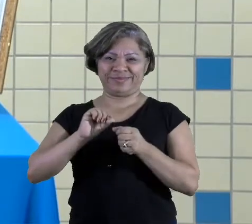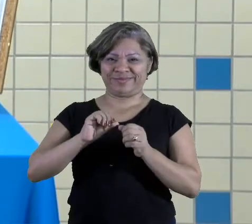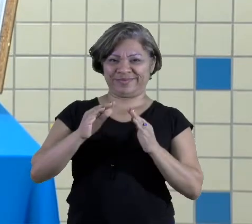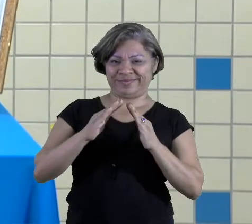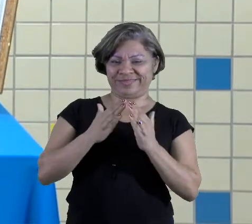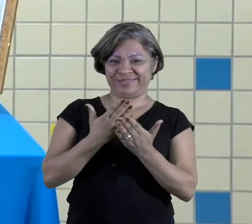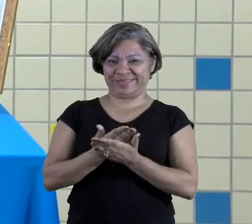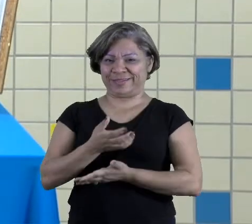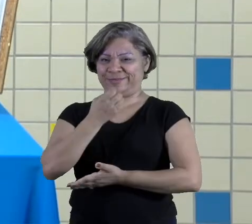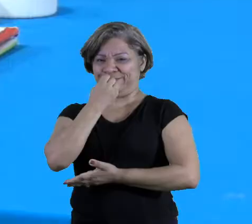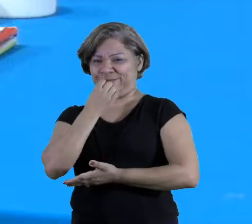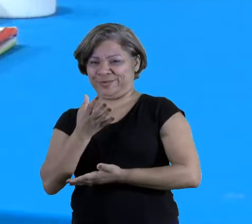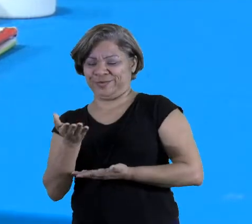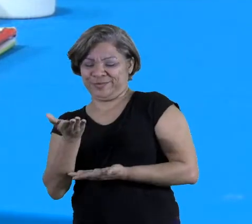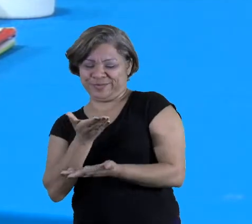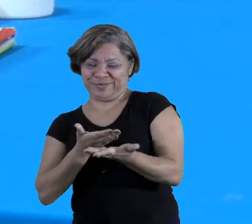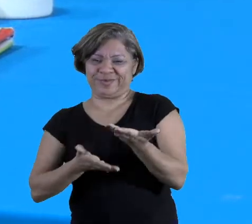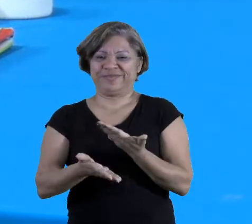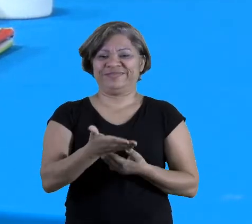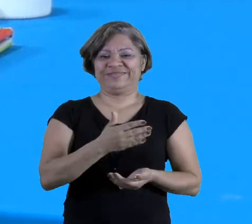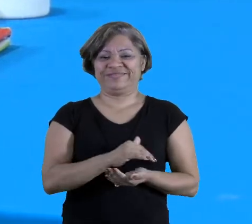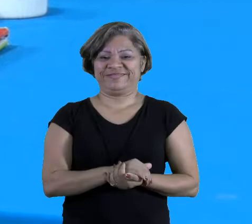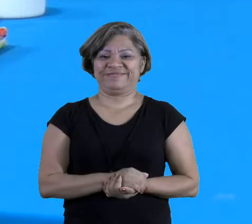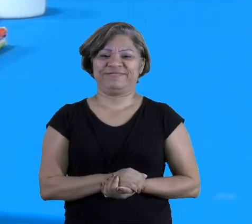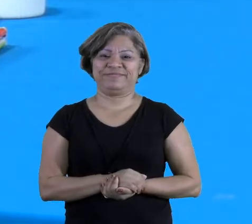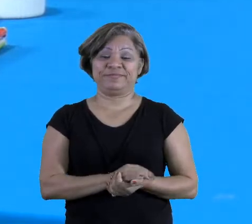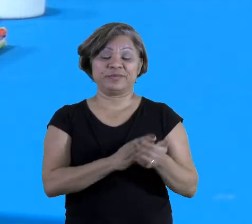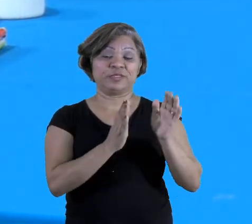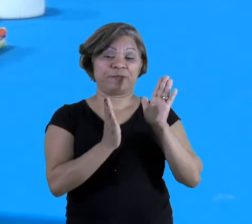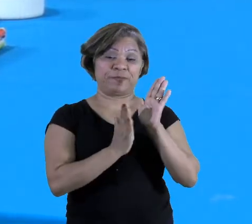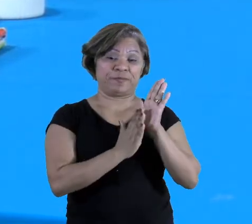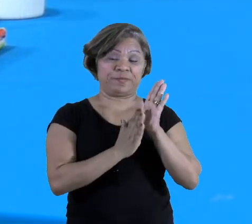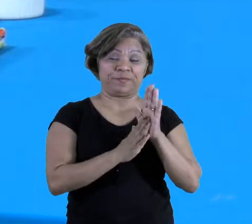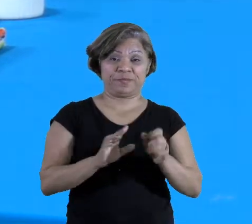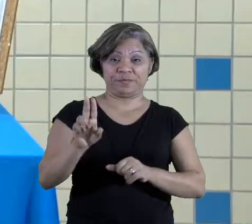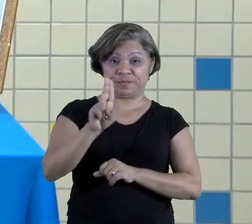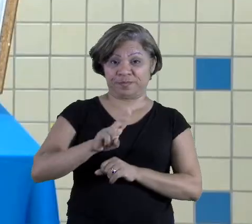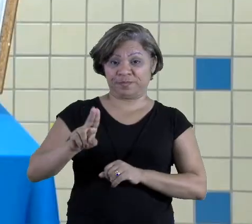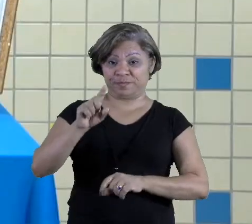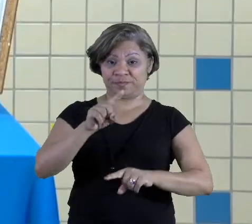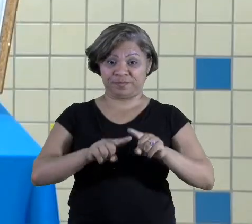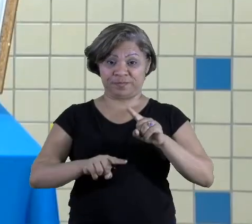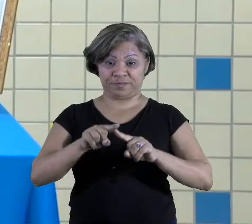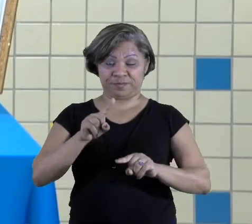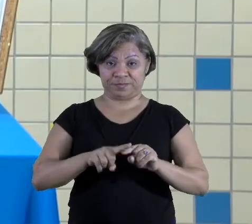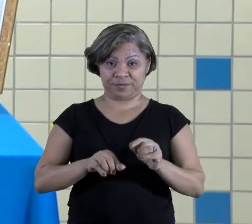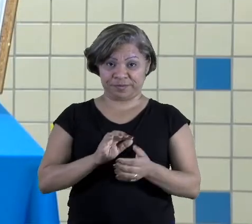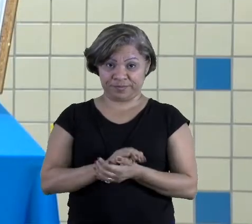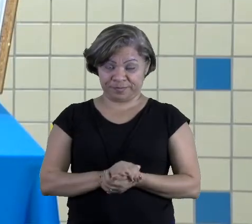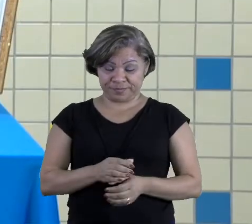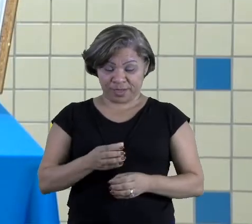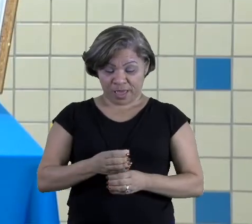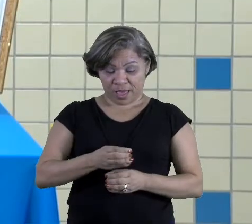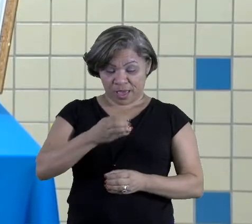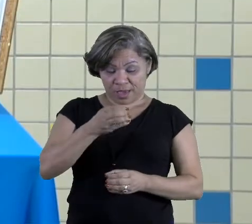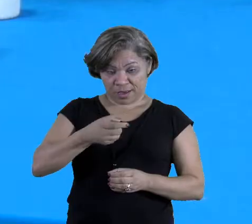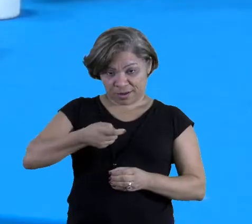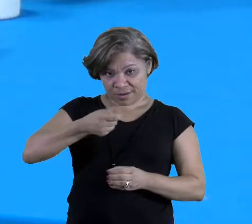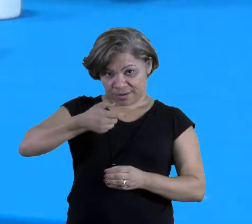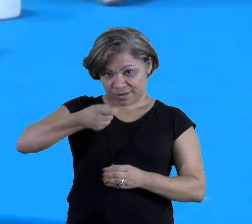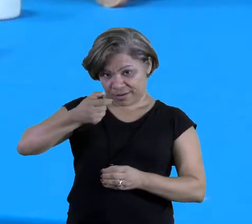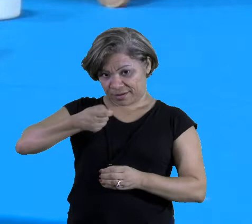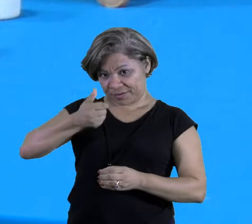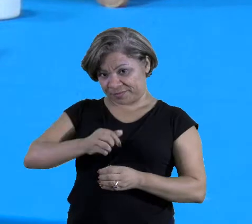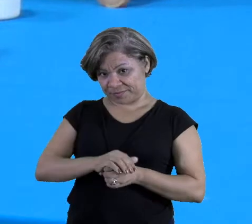muito bacana. Para essa proposta, nós vamos usar os seguintes materiais. Tampinhas de garrafa, só que dessa vez nós